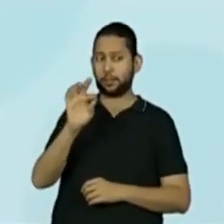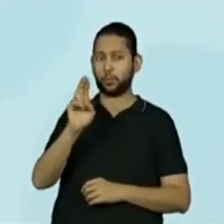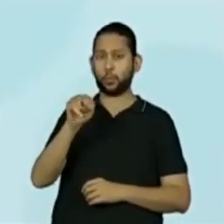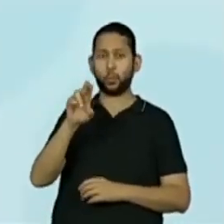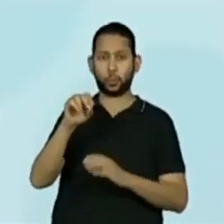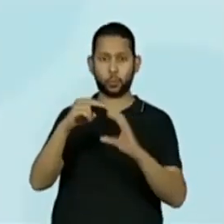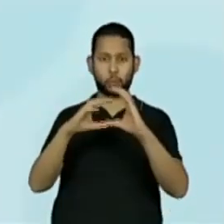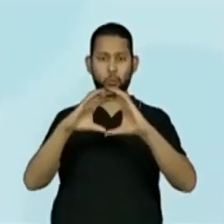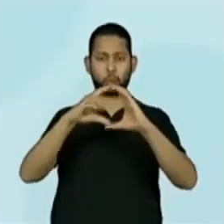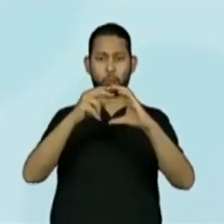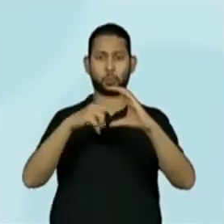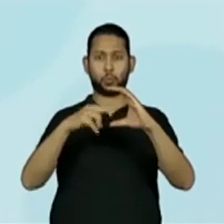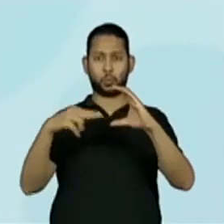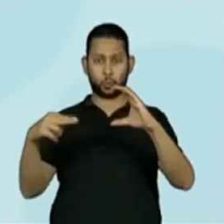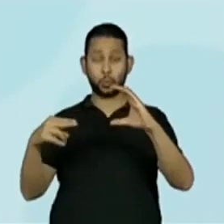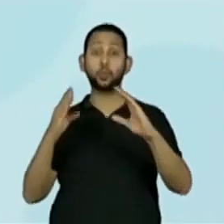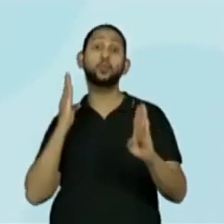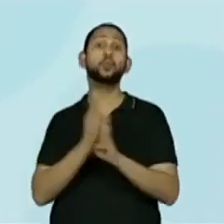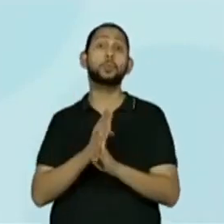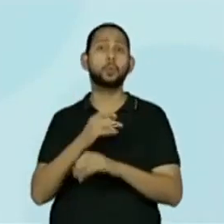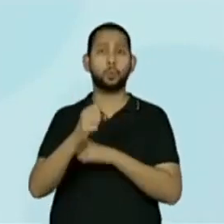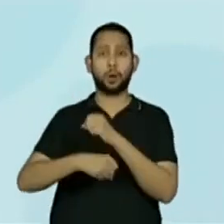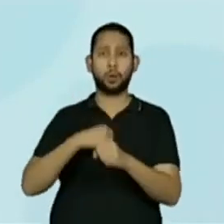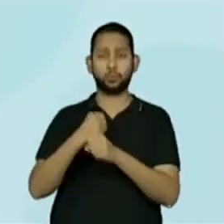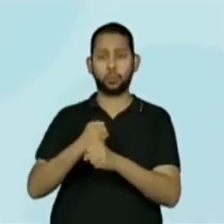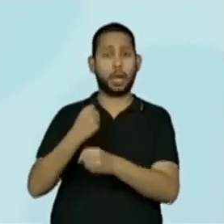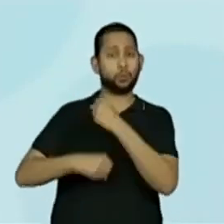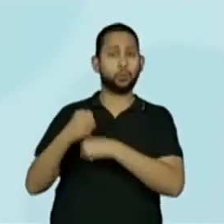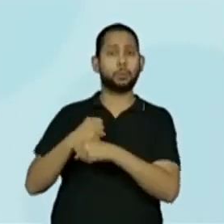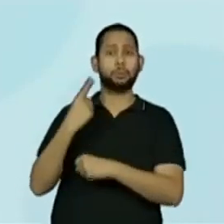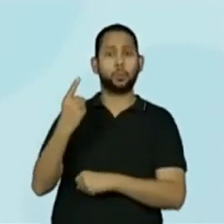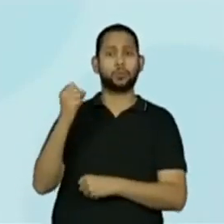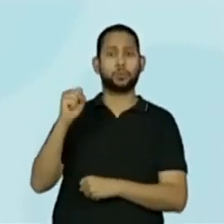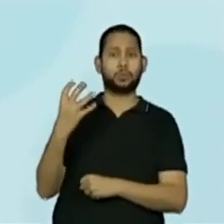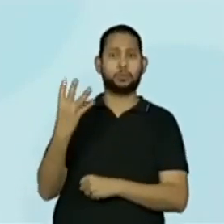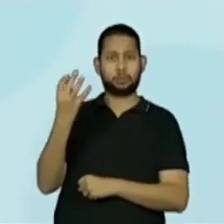foi descoberto em 1846, Urano em